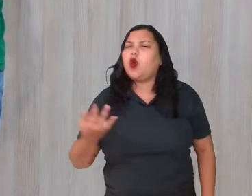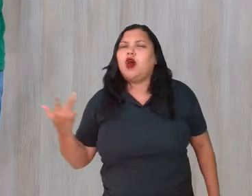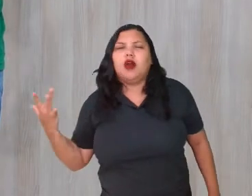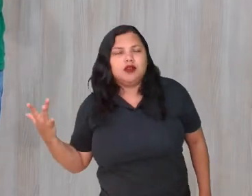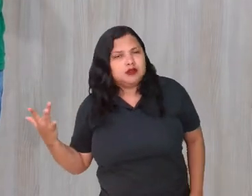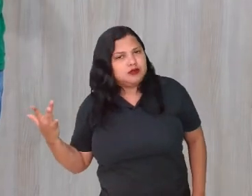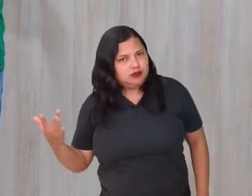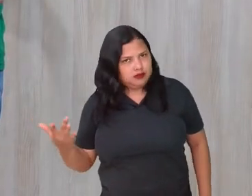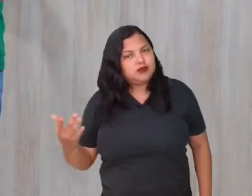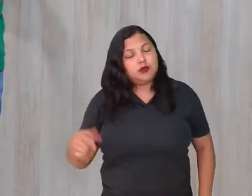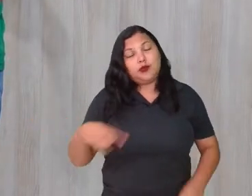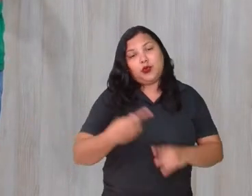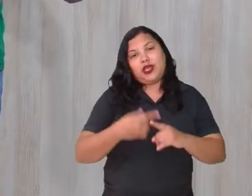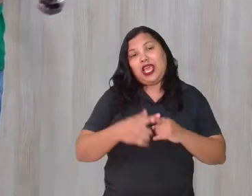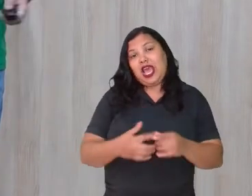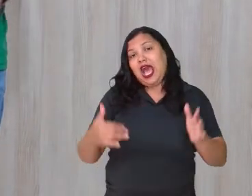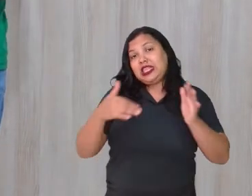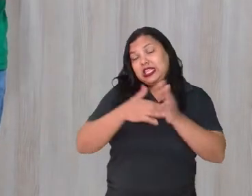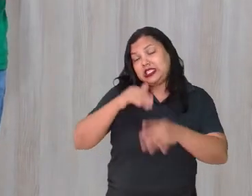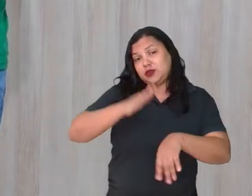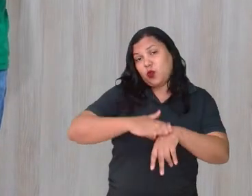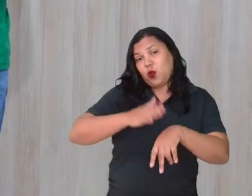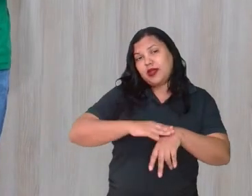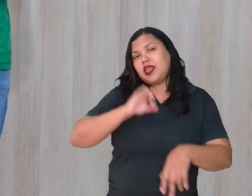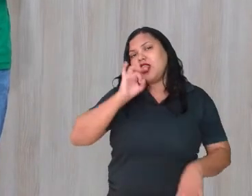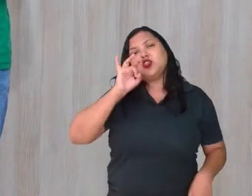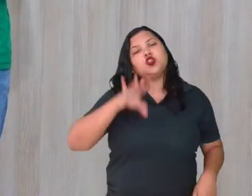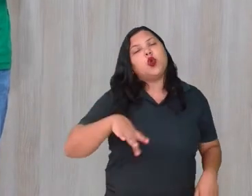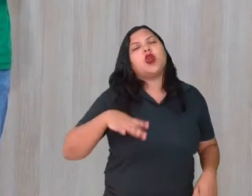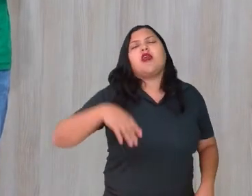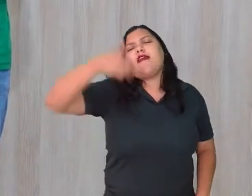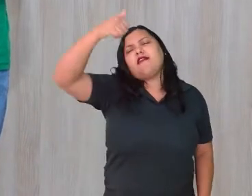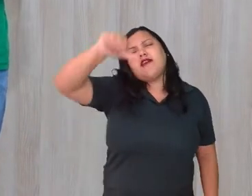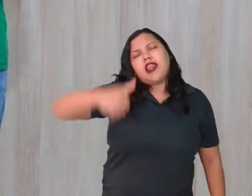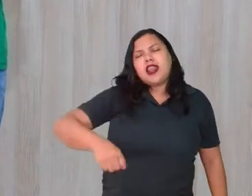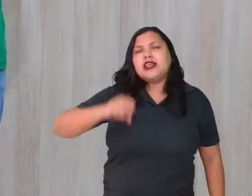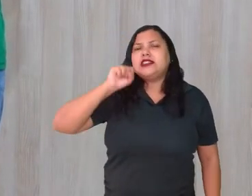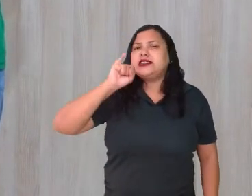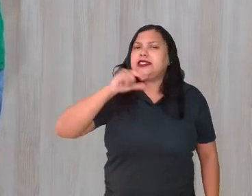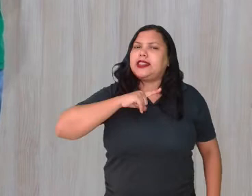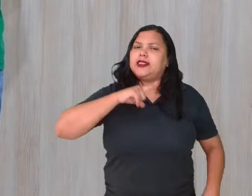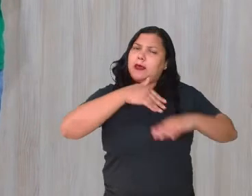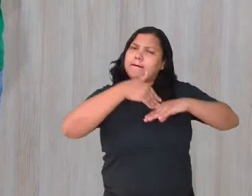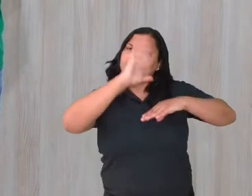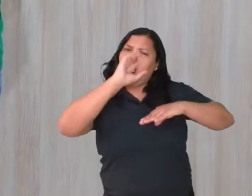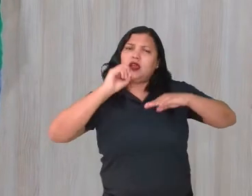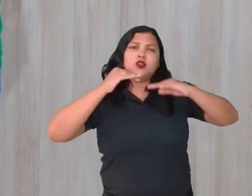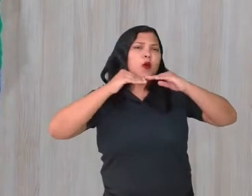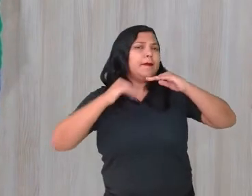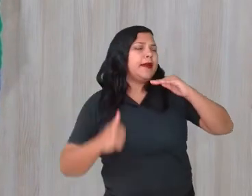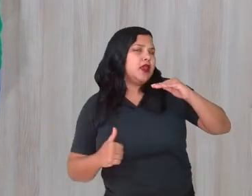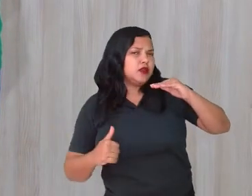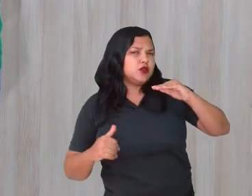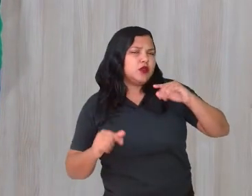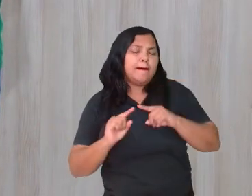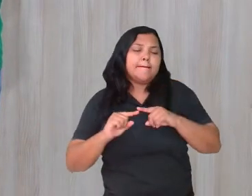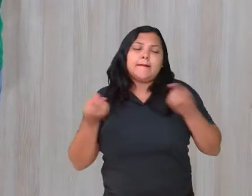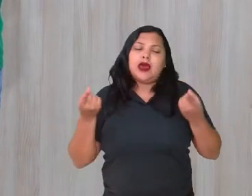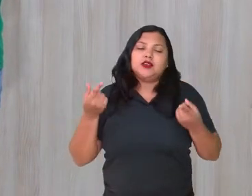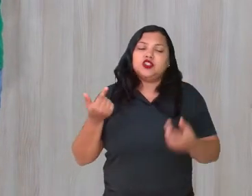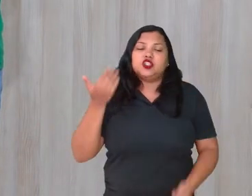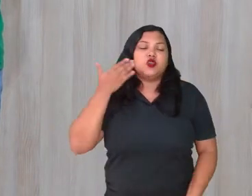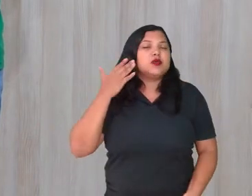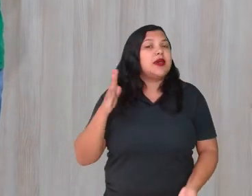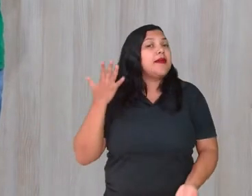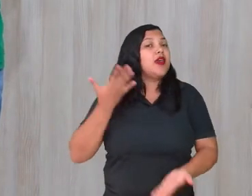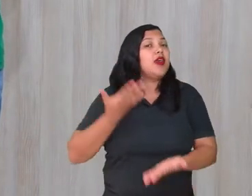O que a gente fez até a primeira parte da aula era simplesmente avaliar se teria mais ou teria menos chance. Na partir de